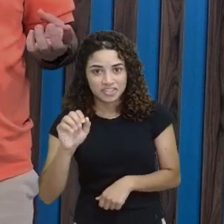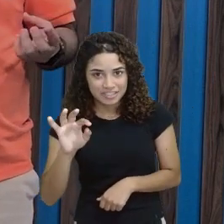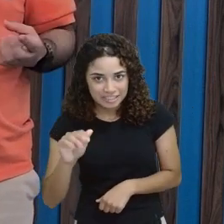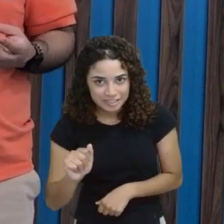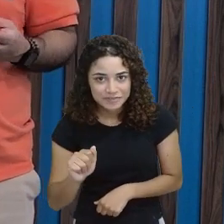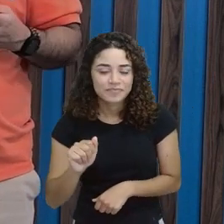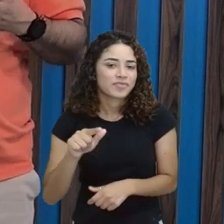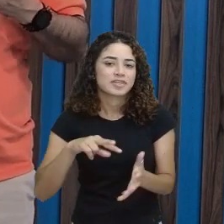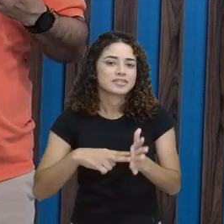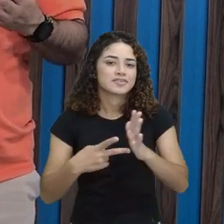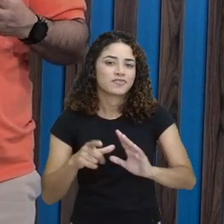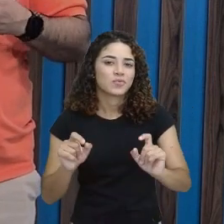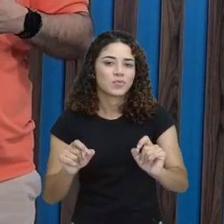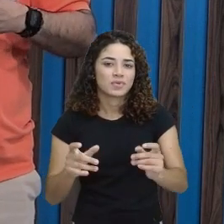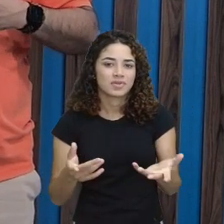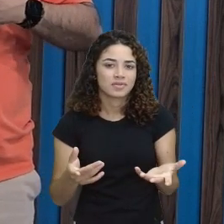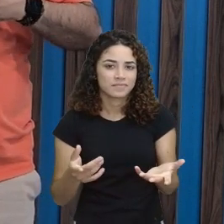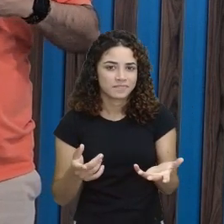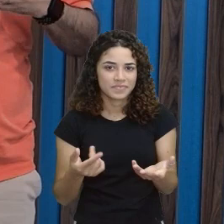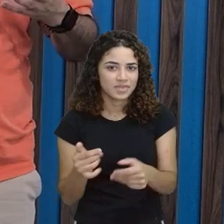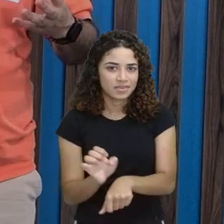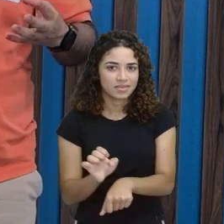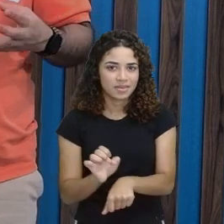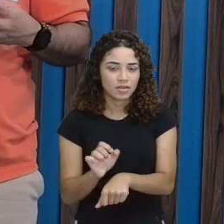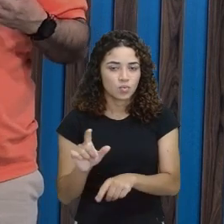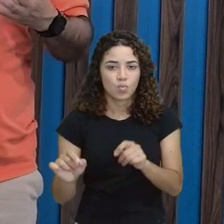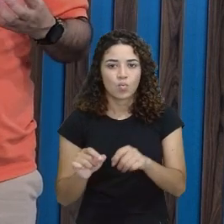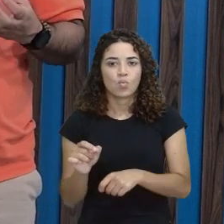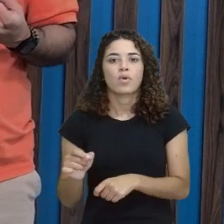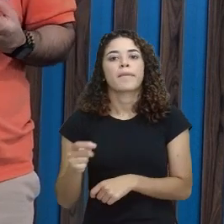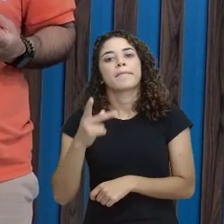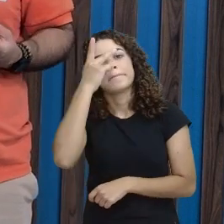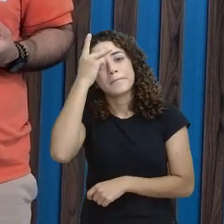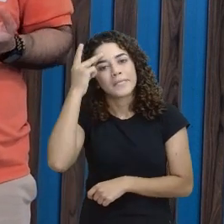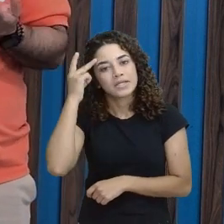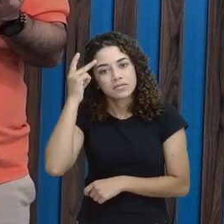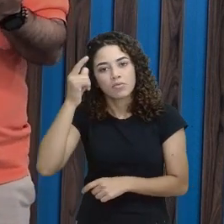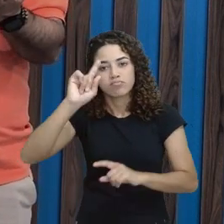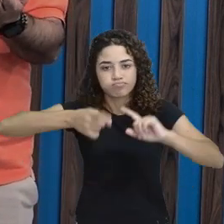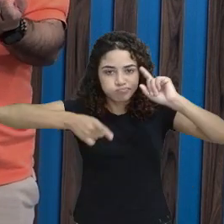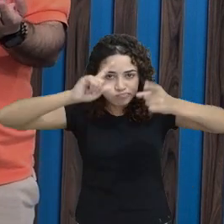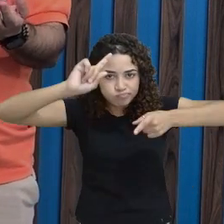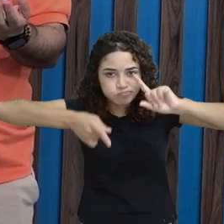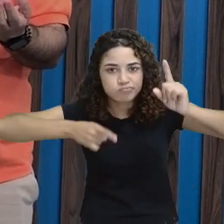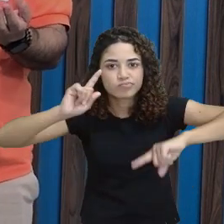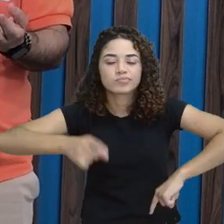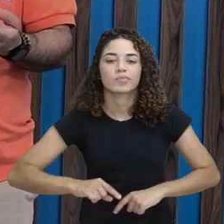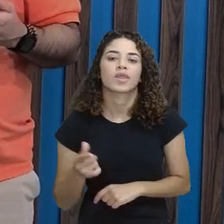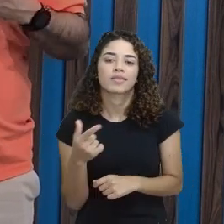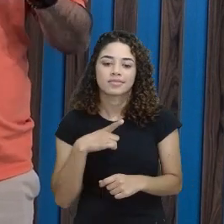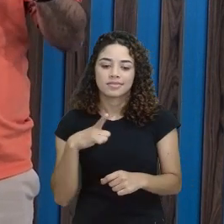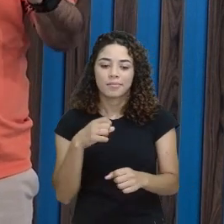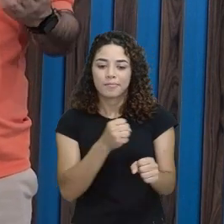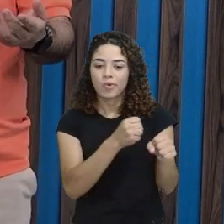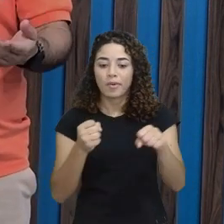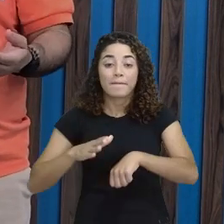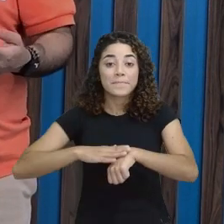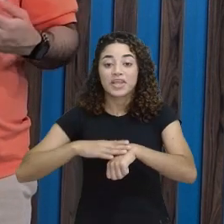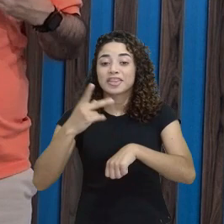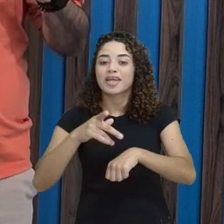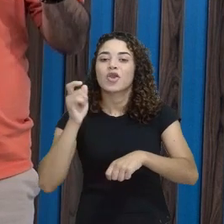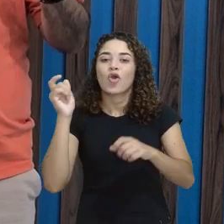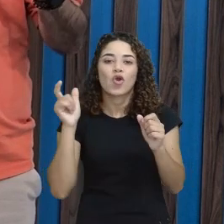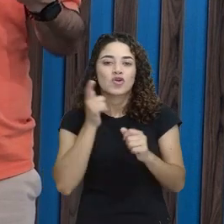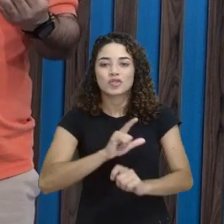Estado absolutista? Um Estado onde o monarca, o imperador, ele concentrava os poderes em mãos, né? Então a gente tem isso,